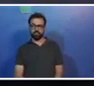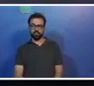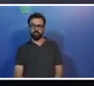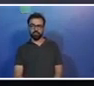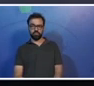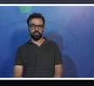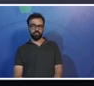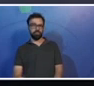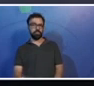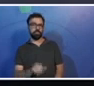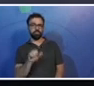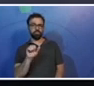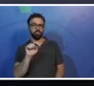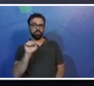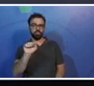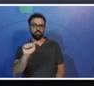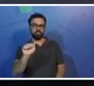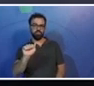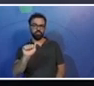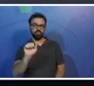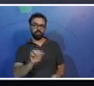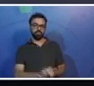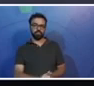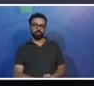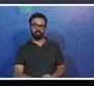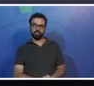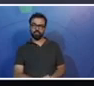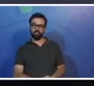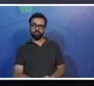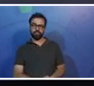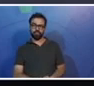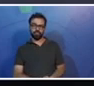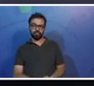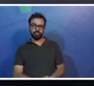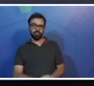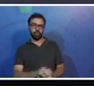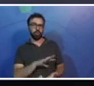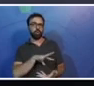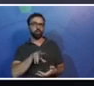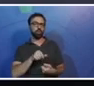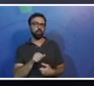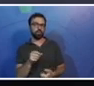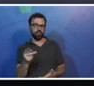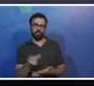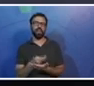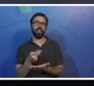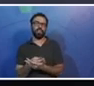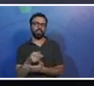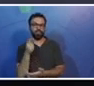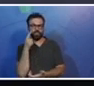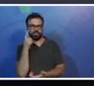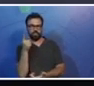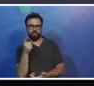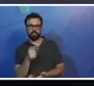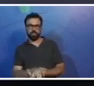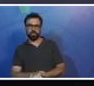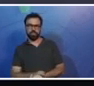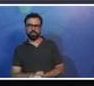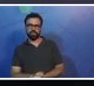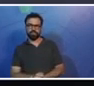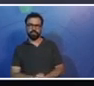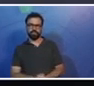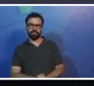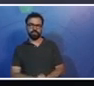Quem pensou na alternativa A está correto. Todas, será que estão incorretas? Vamos ver?